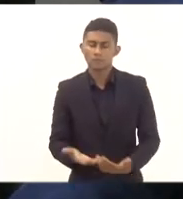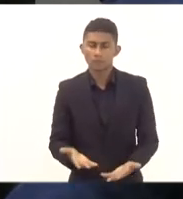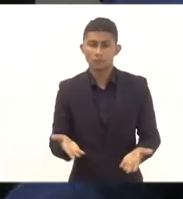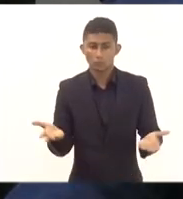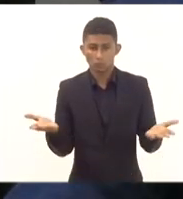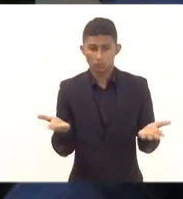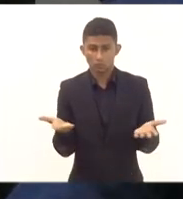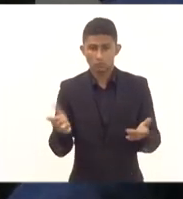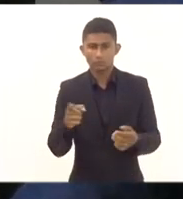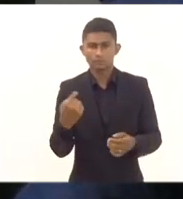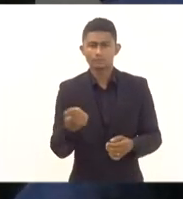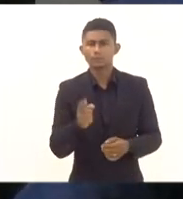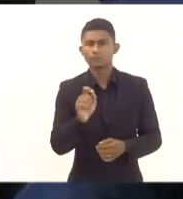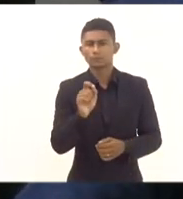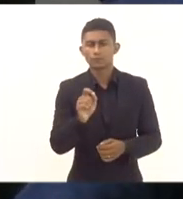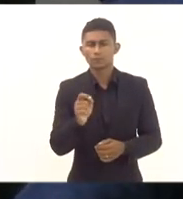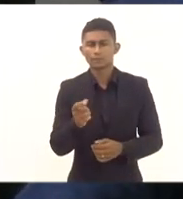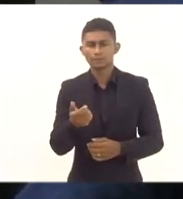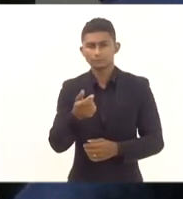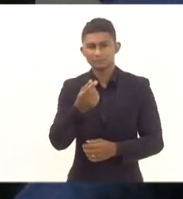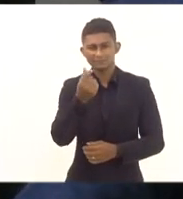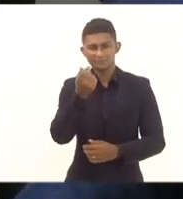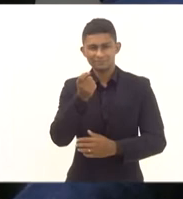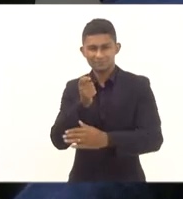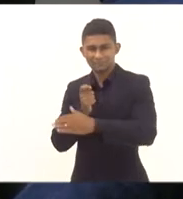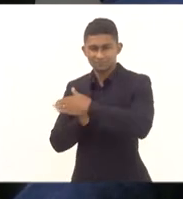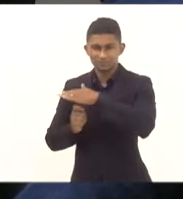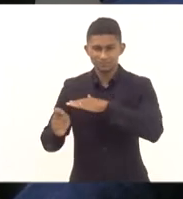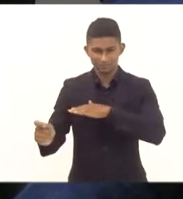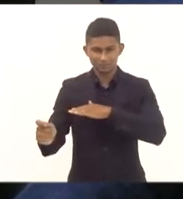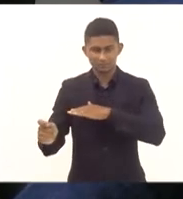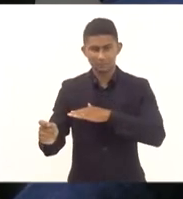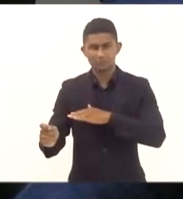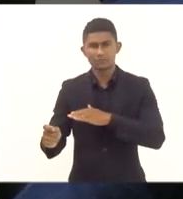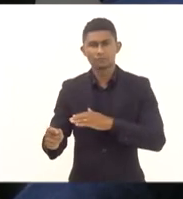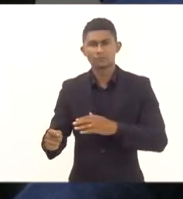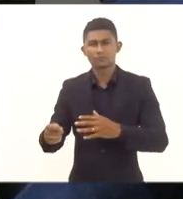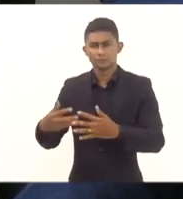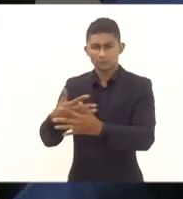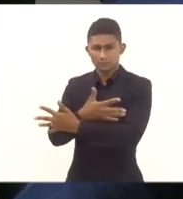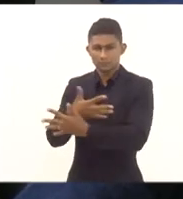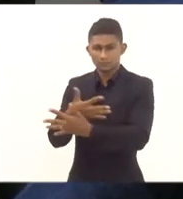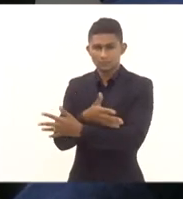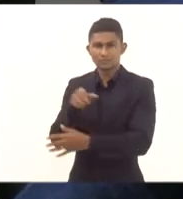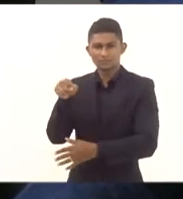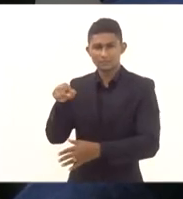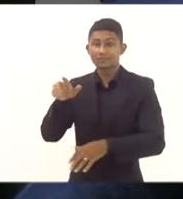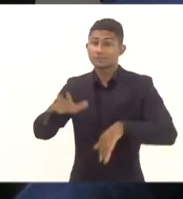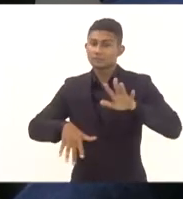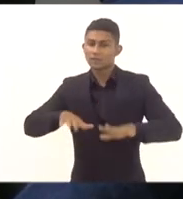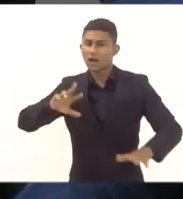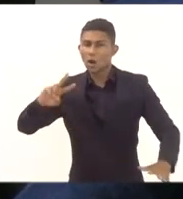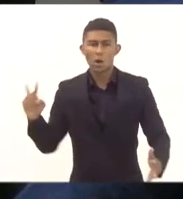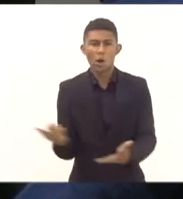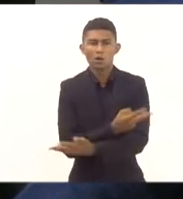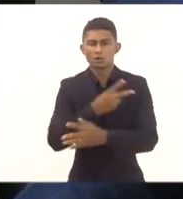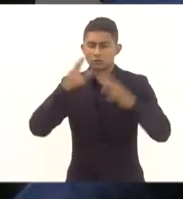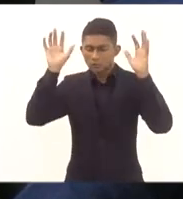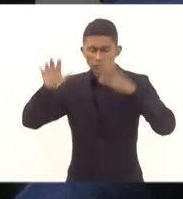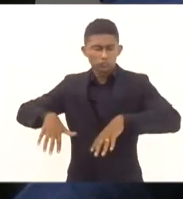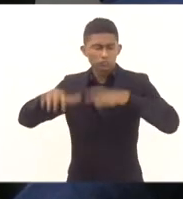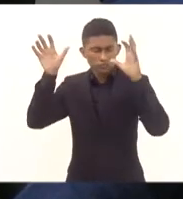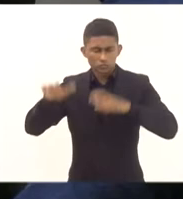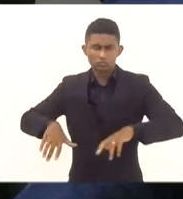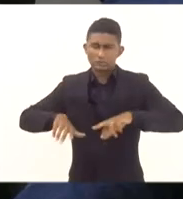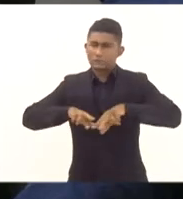fazendo e mentes no tanto nas cidades atingidas por calamidade Quanto